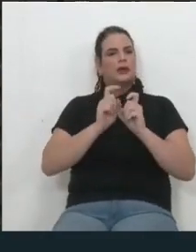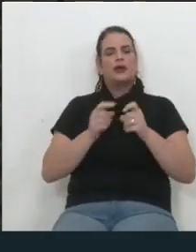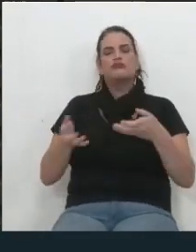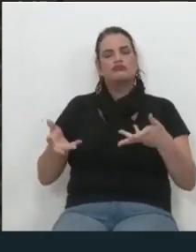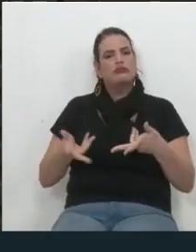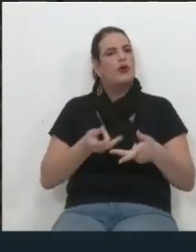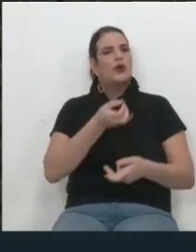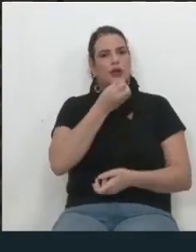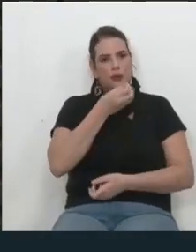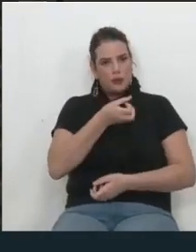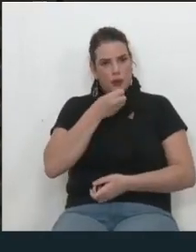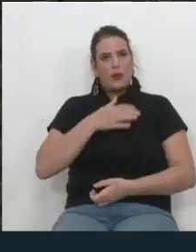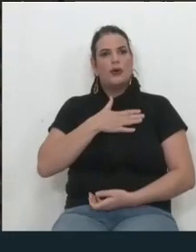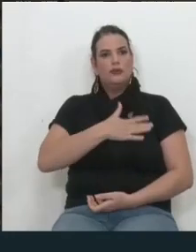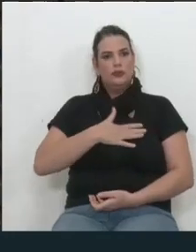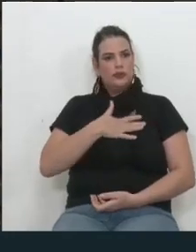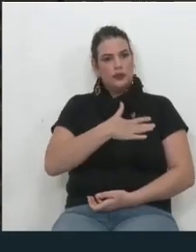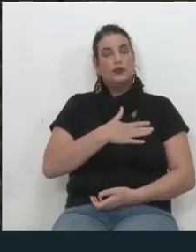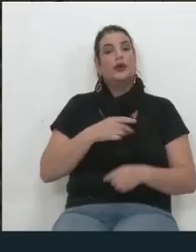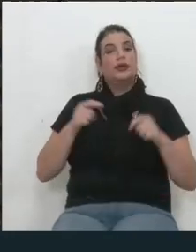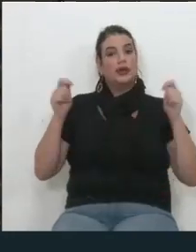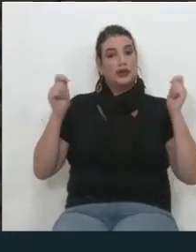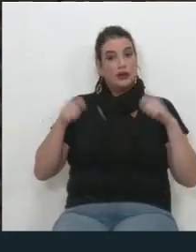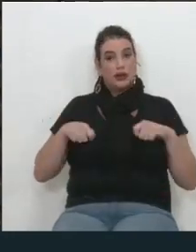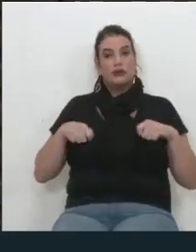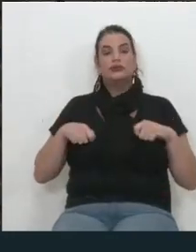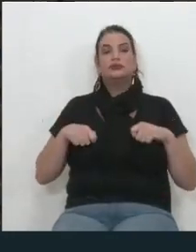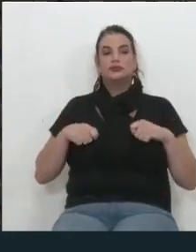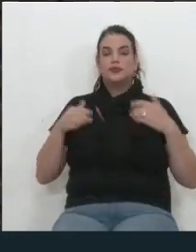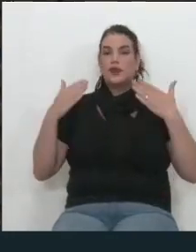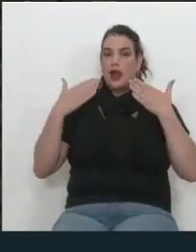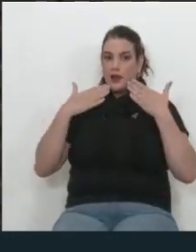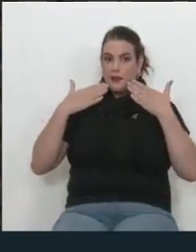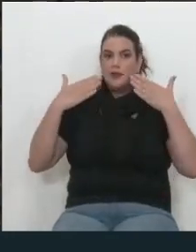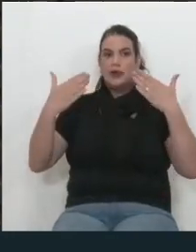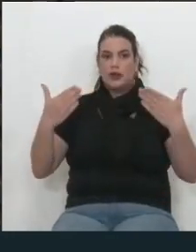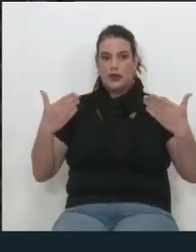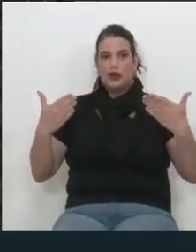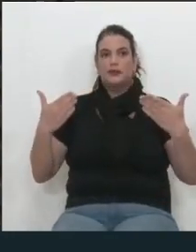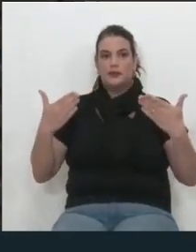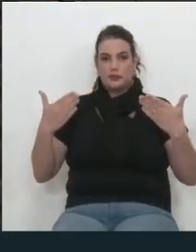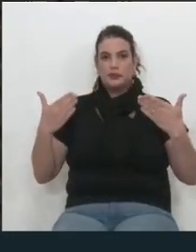que foi possível apresentar,